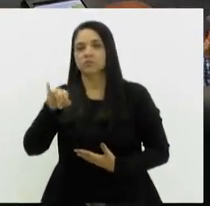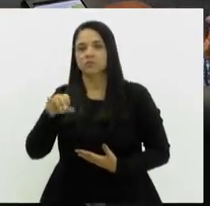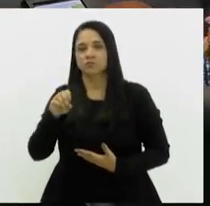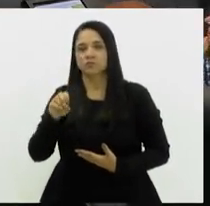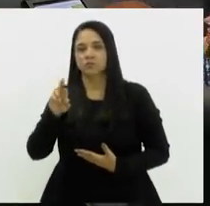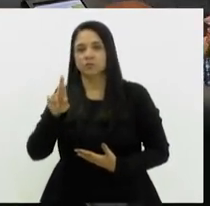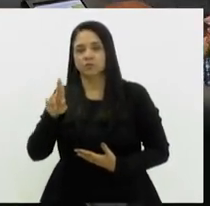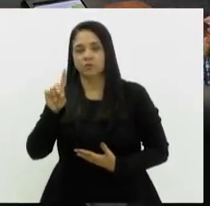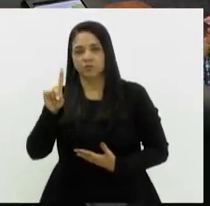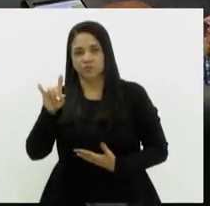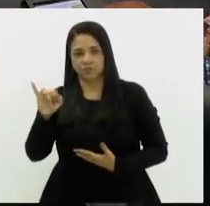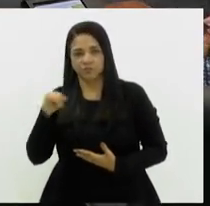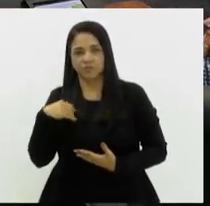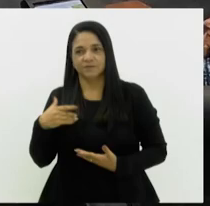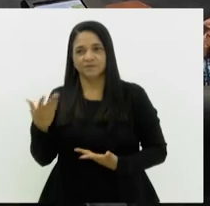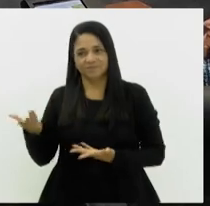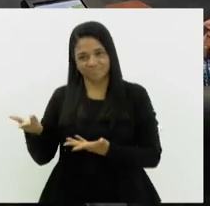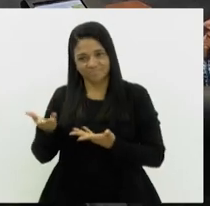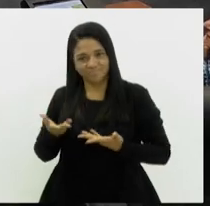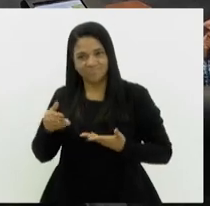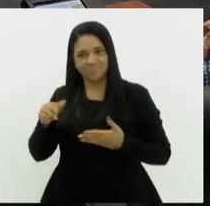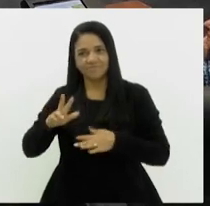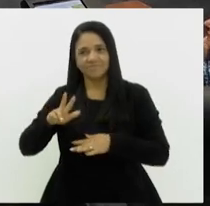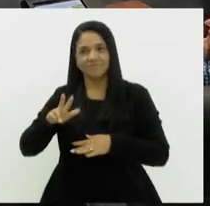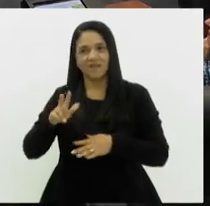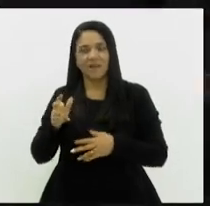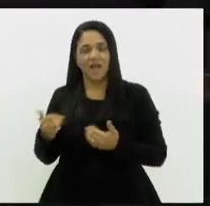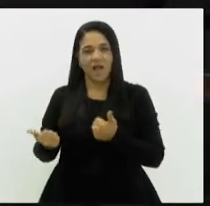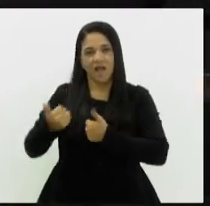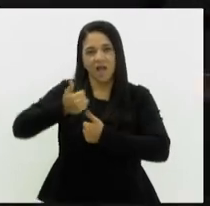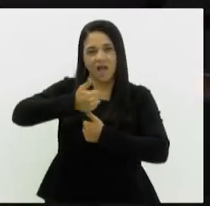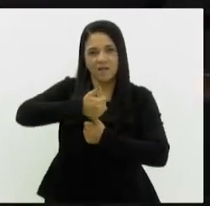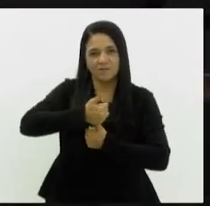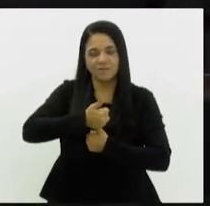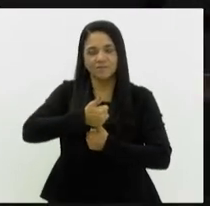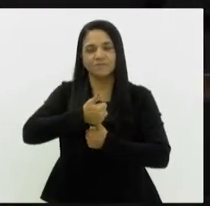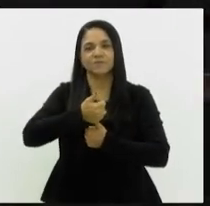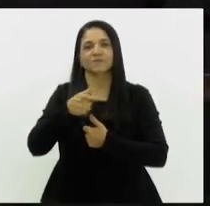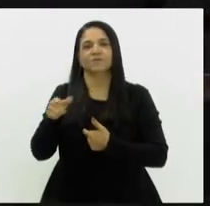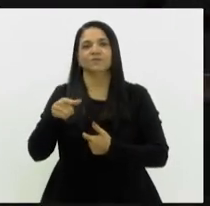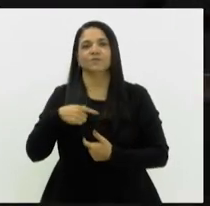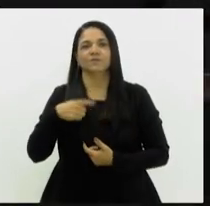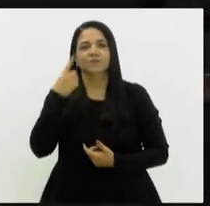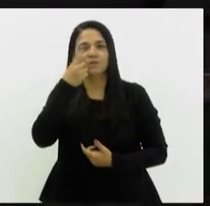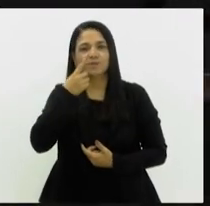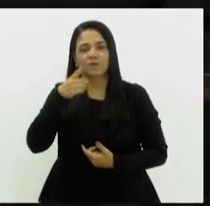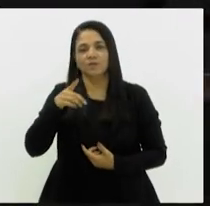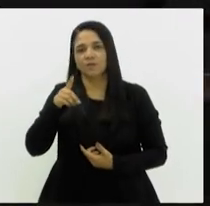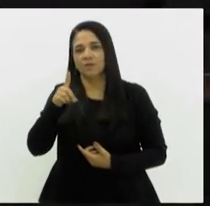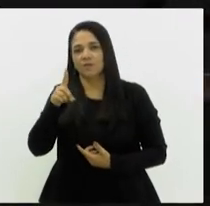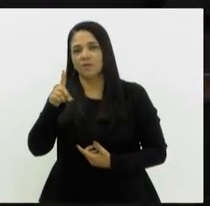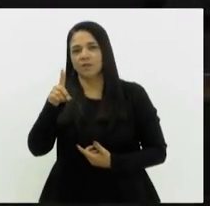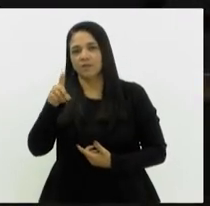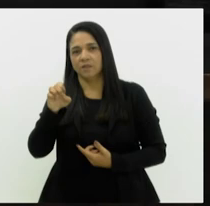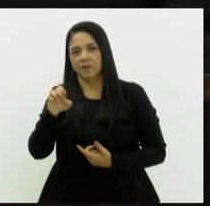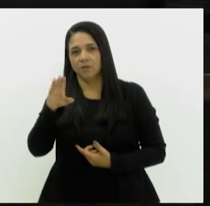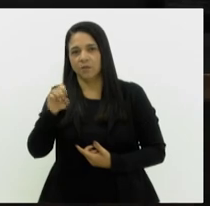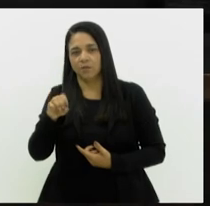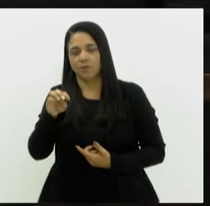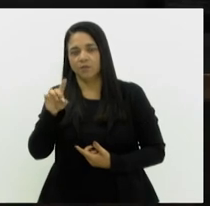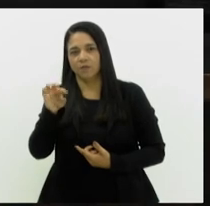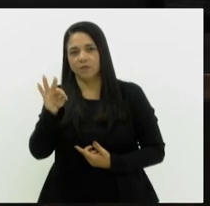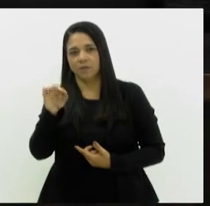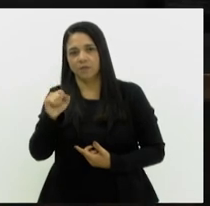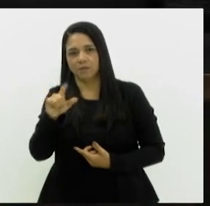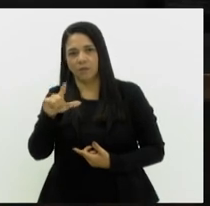casa, assumindo o lugar do deputado doutor Deodalto, que hoje assumiu a Secretaria de Agricultura do Estado do Rio